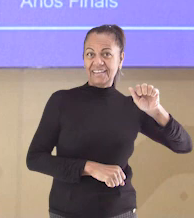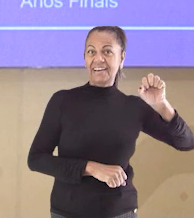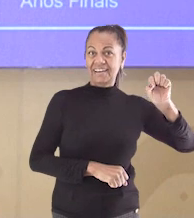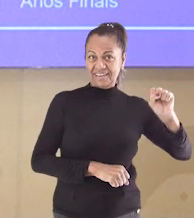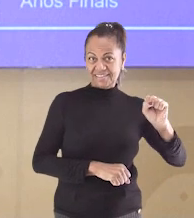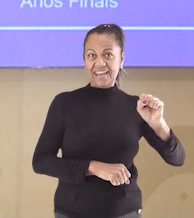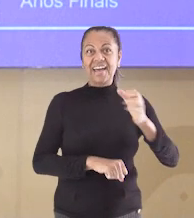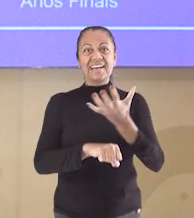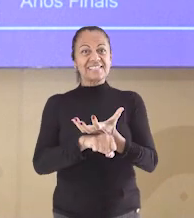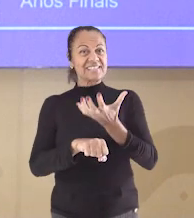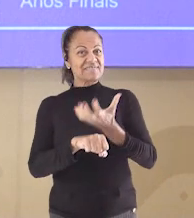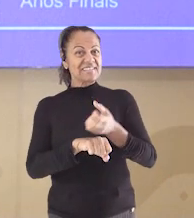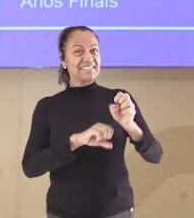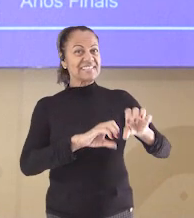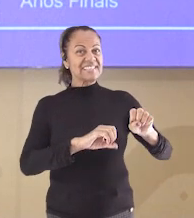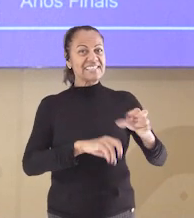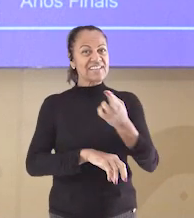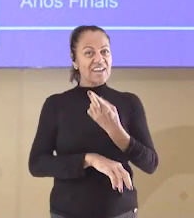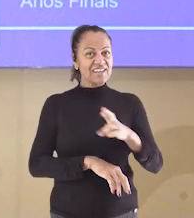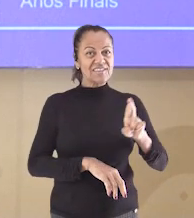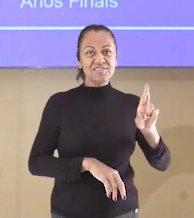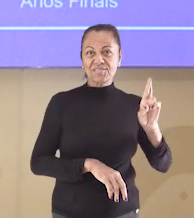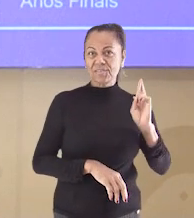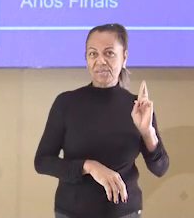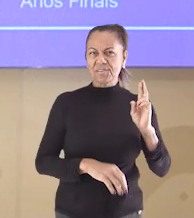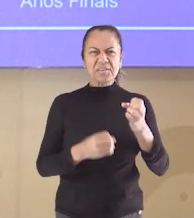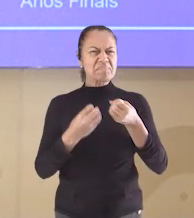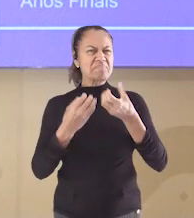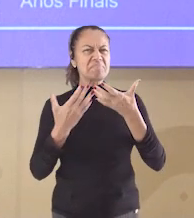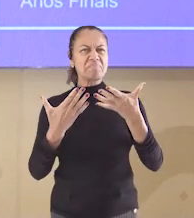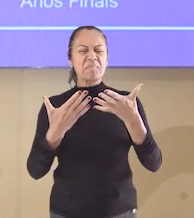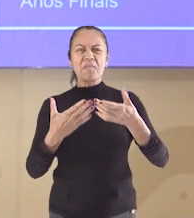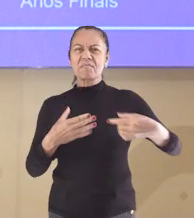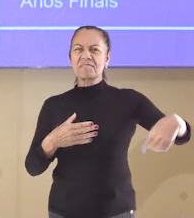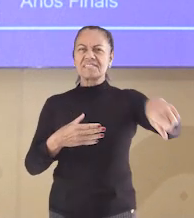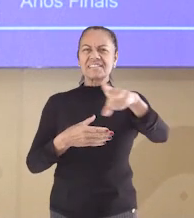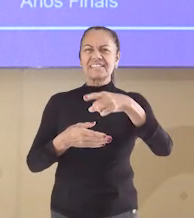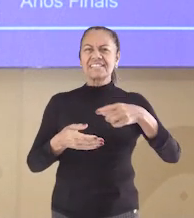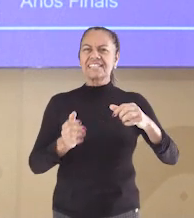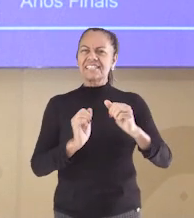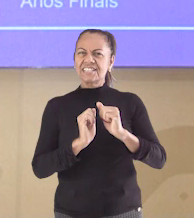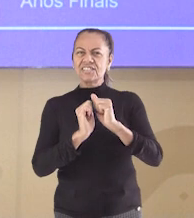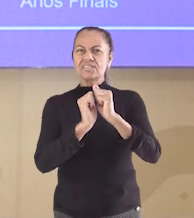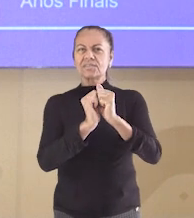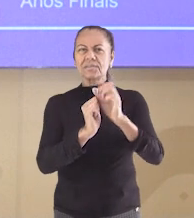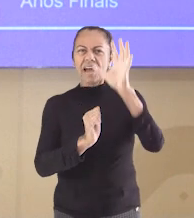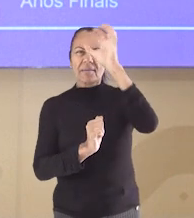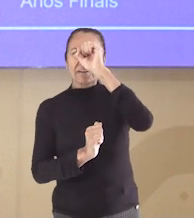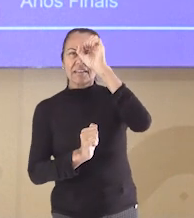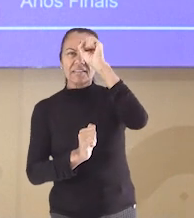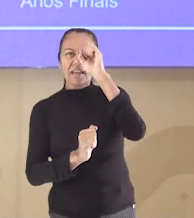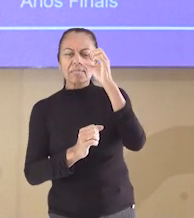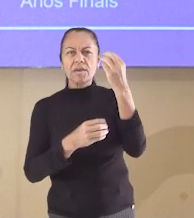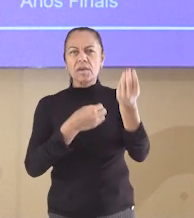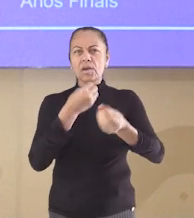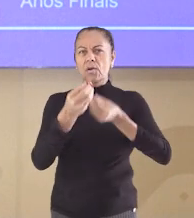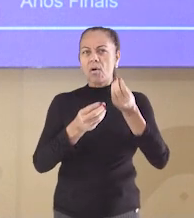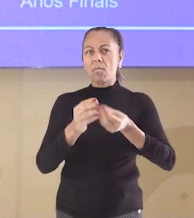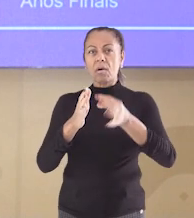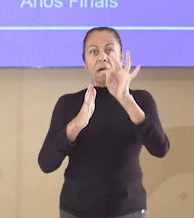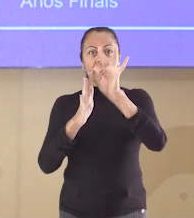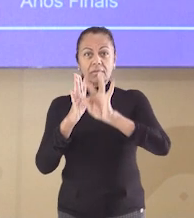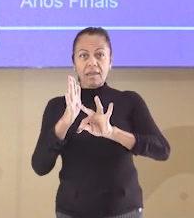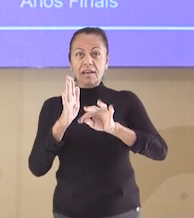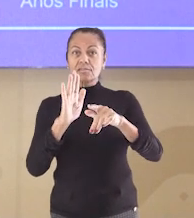Religioso. Muito bom estar com você aqui para juntos aprendermos como o estudo e a interpretação dos